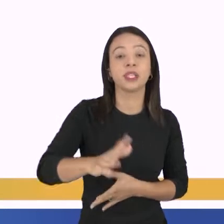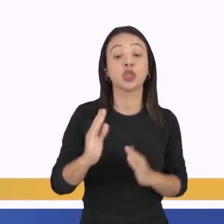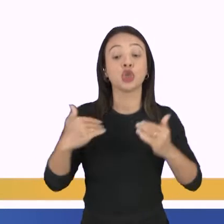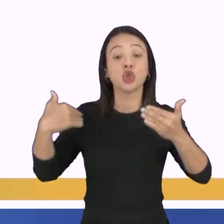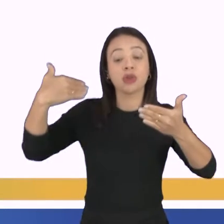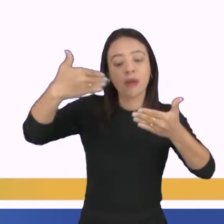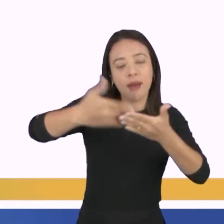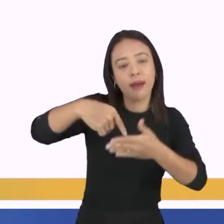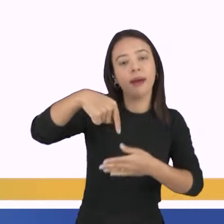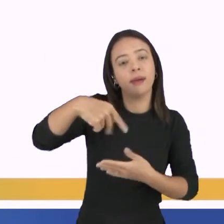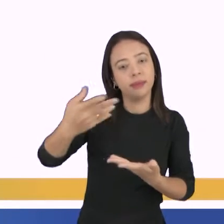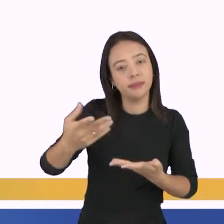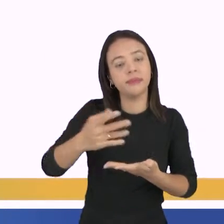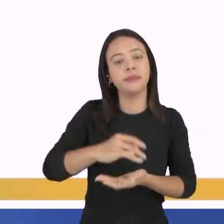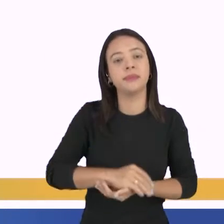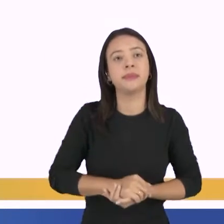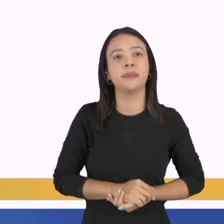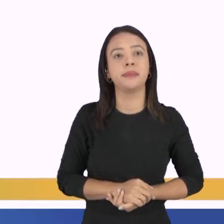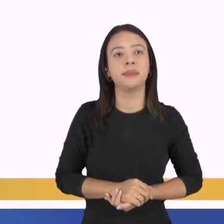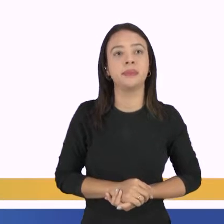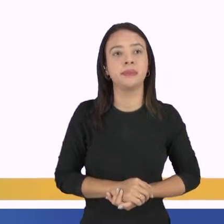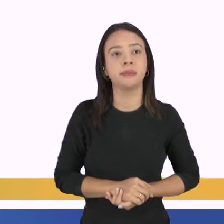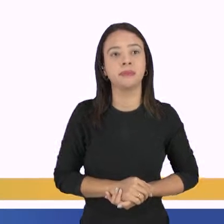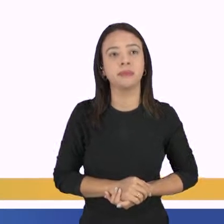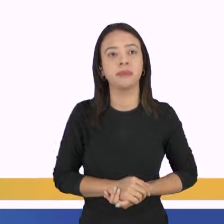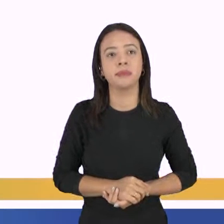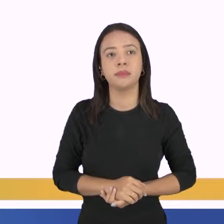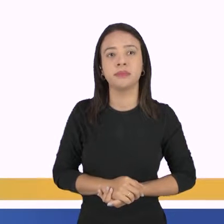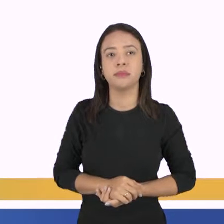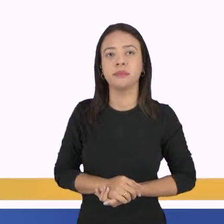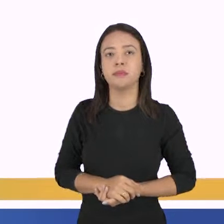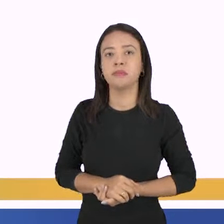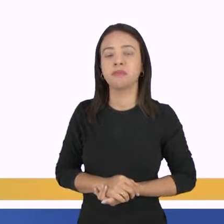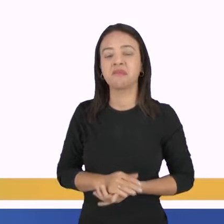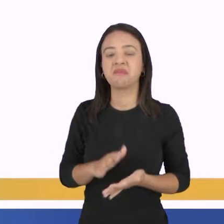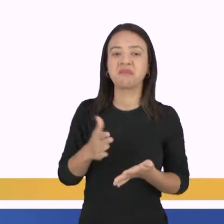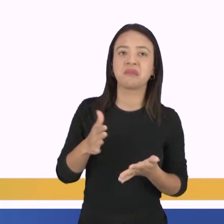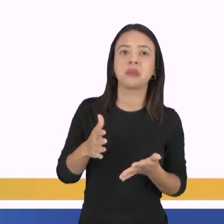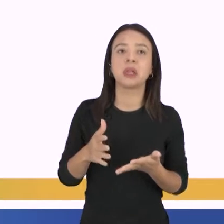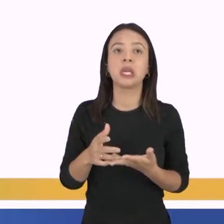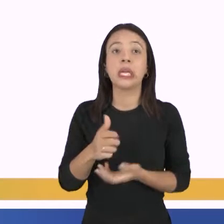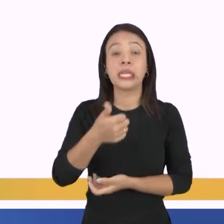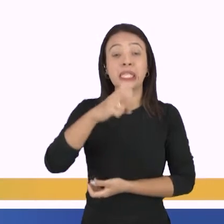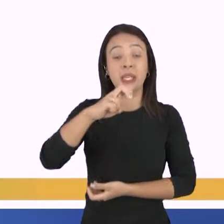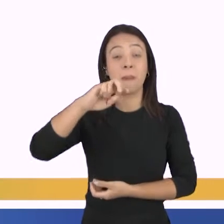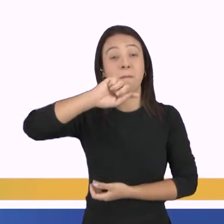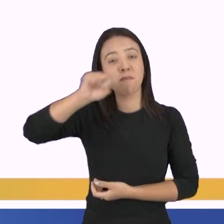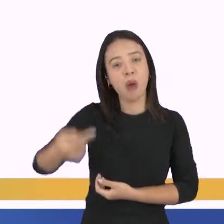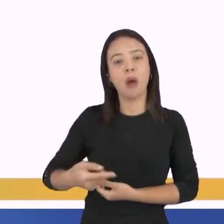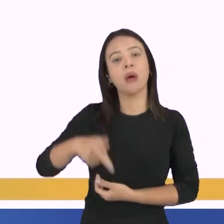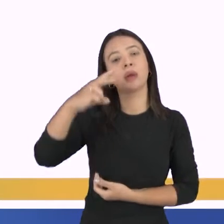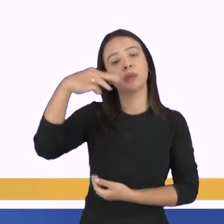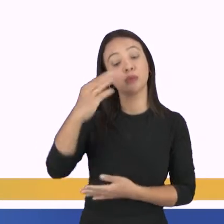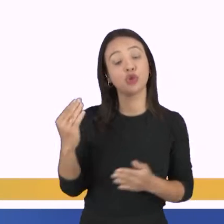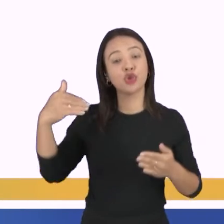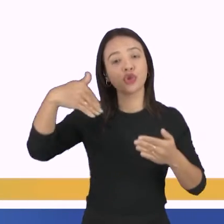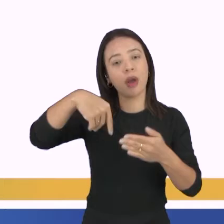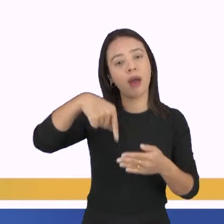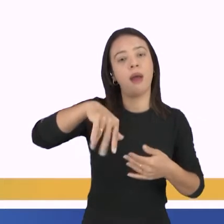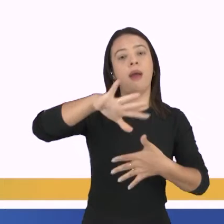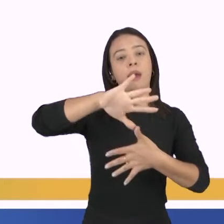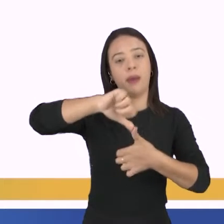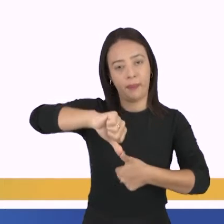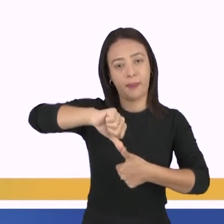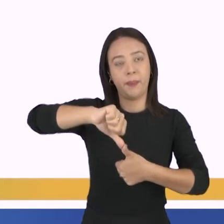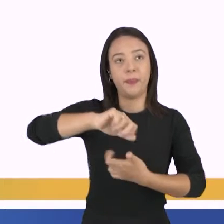através, né, como citou aí, do Estreito de Bering, e percorreram mais ou menos 15 mil quilômetros para chegar até a região aqui da América,